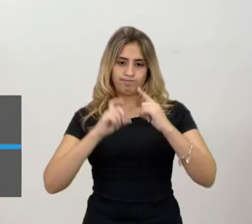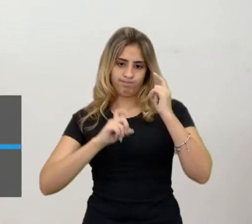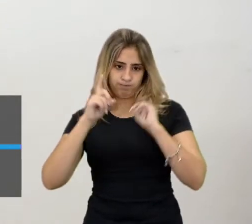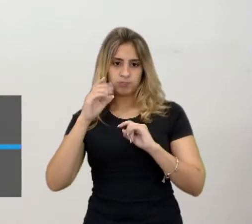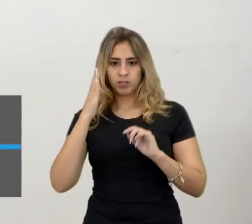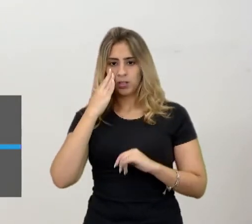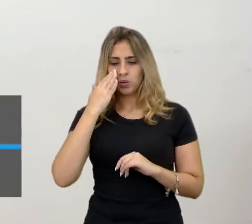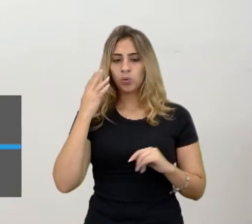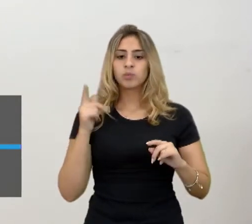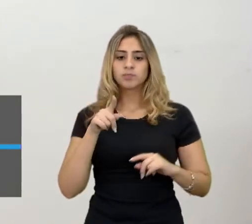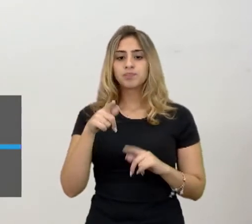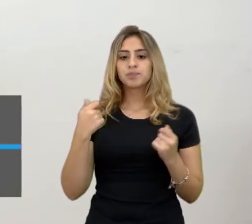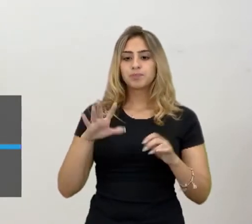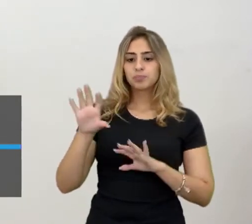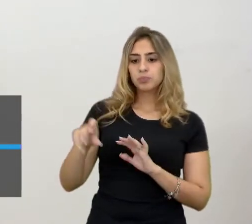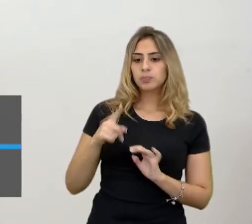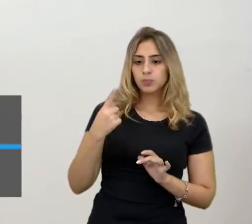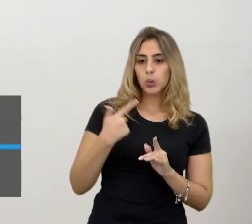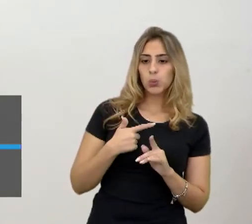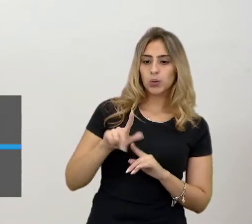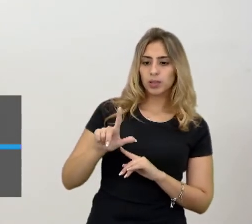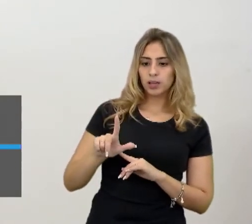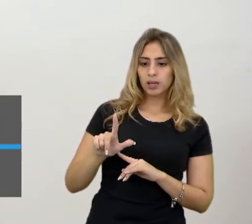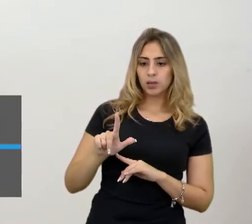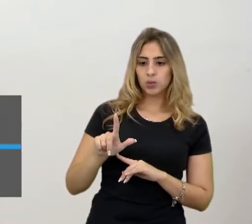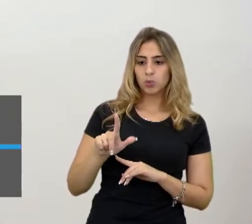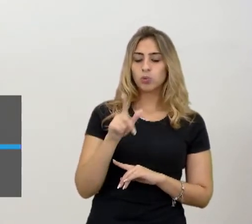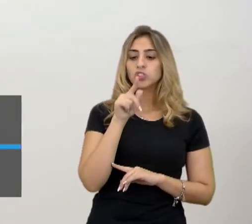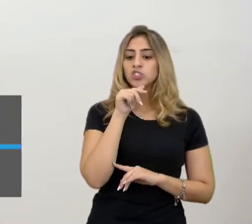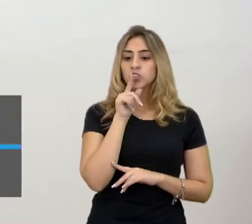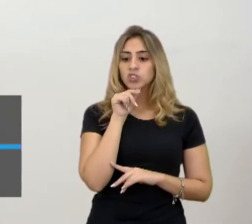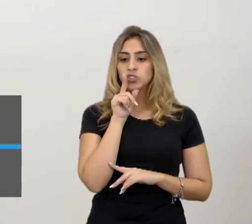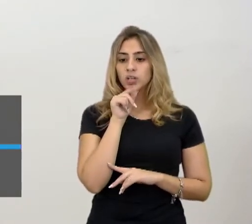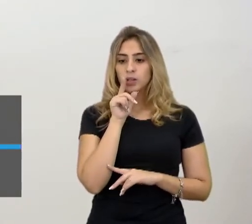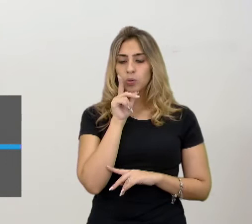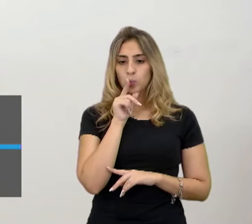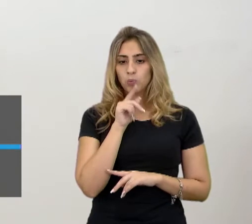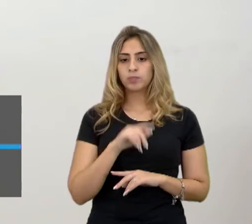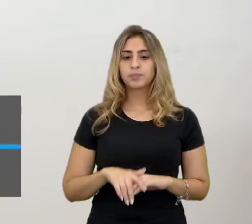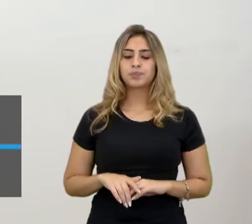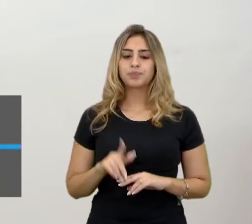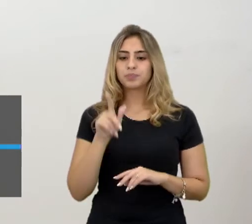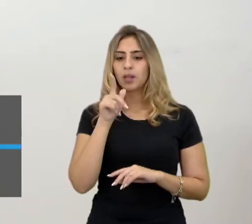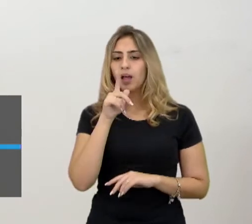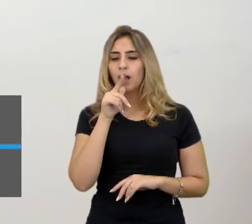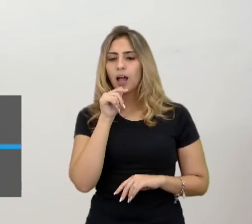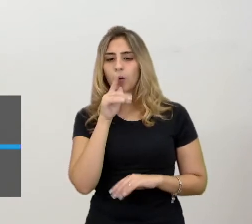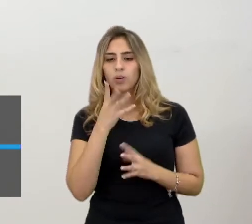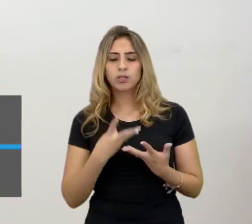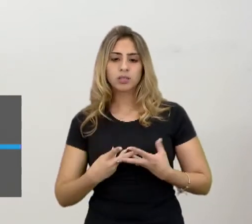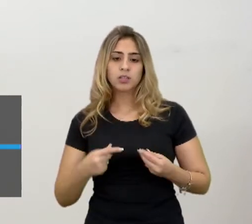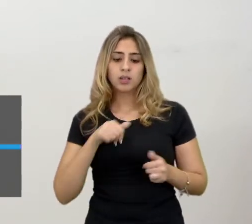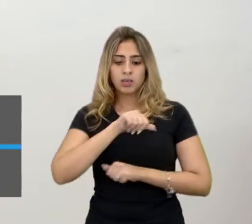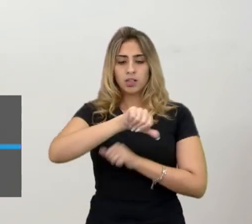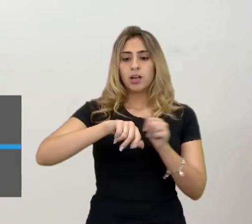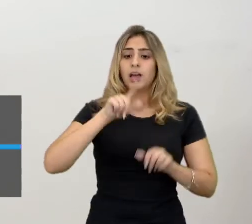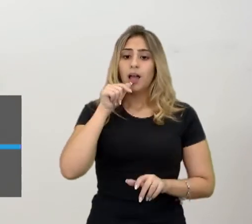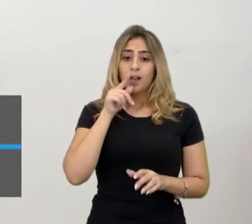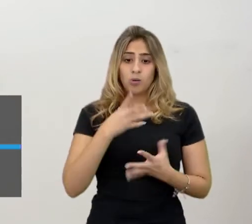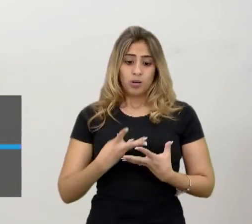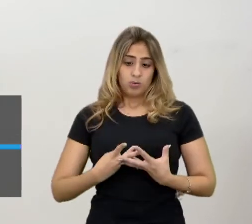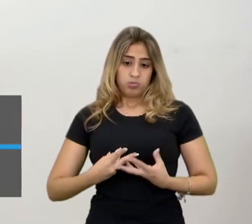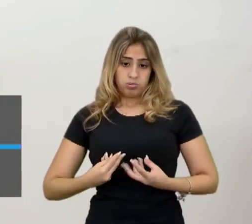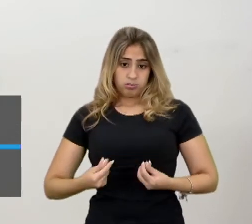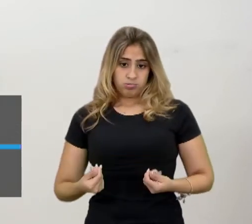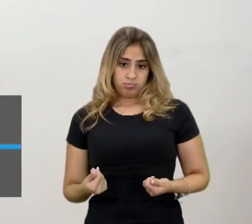tá? Então, você vai pegar 1 litro de gelo, de água sólida, e vai transformar em água líquida. Então,